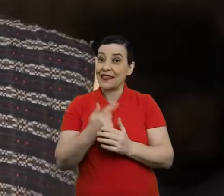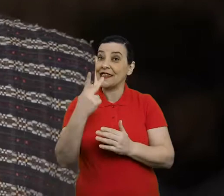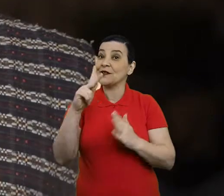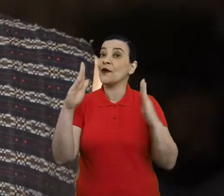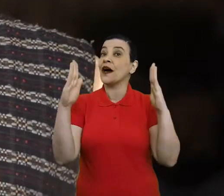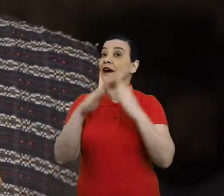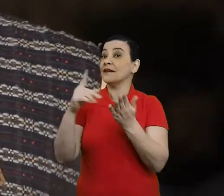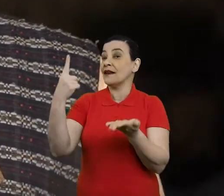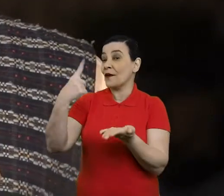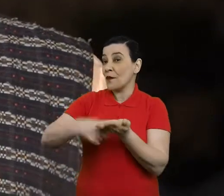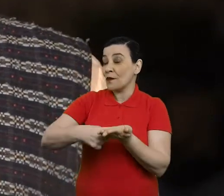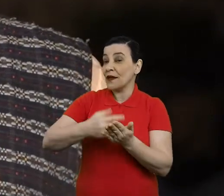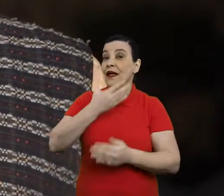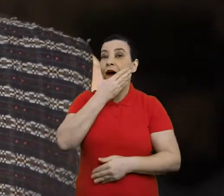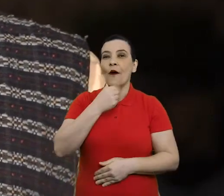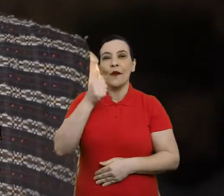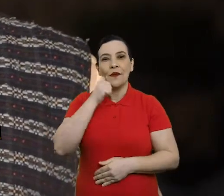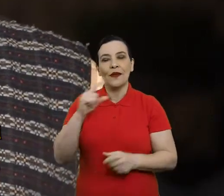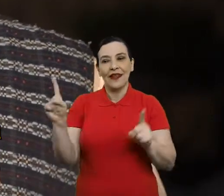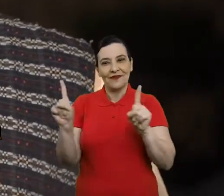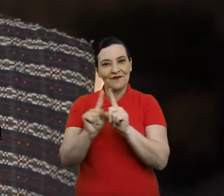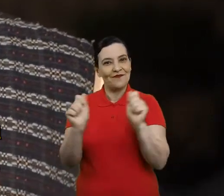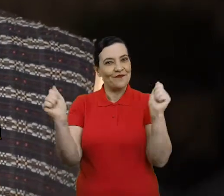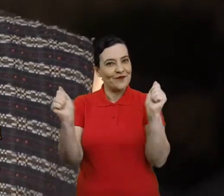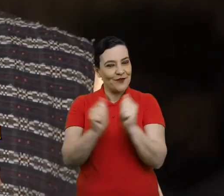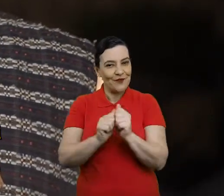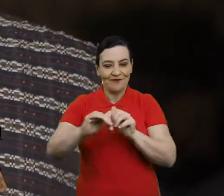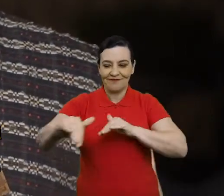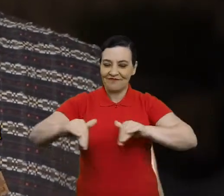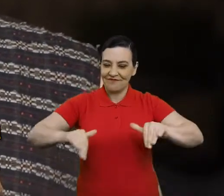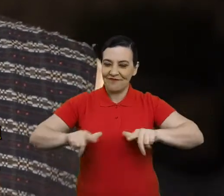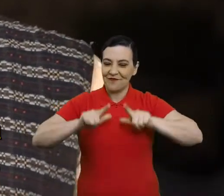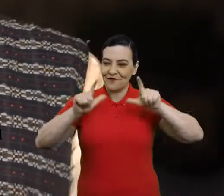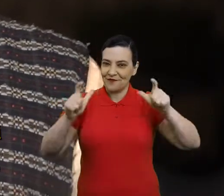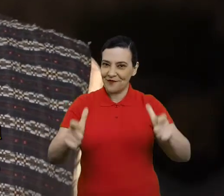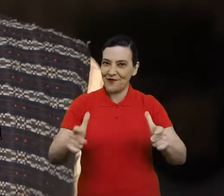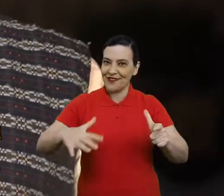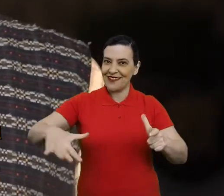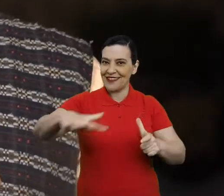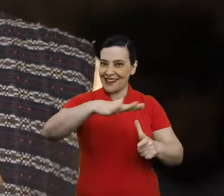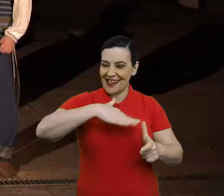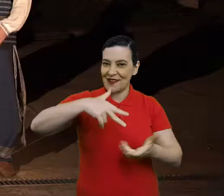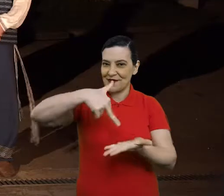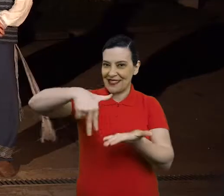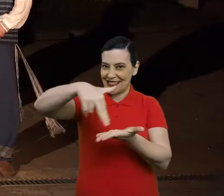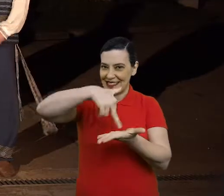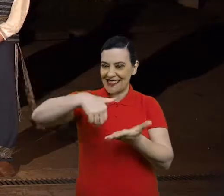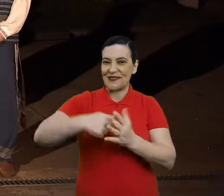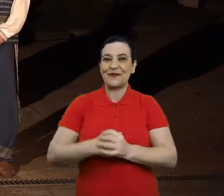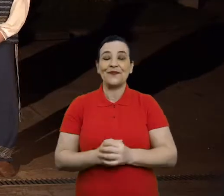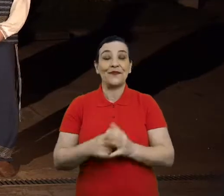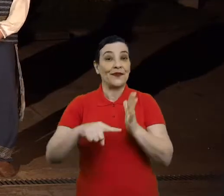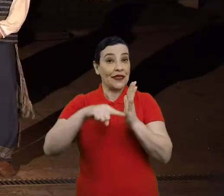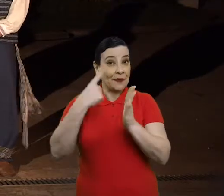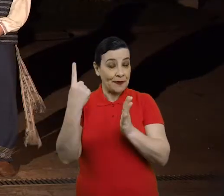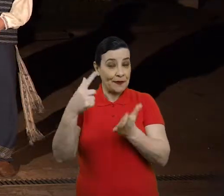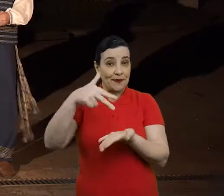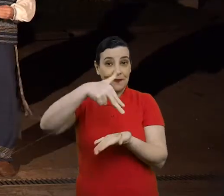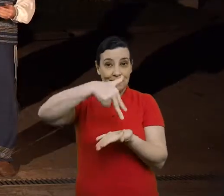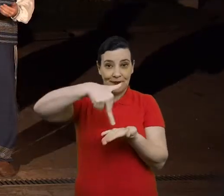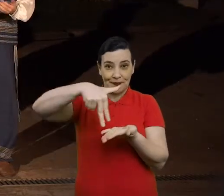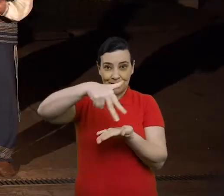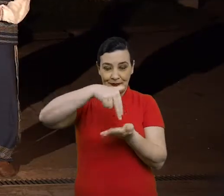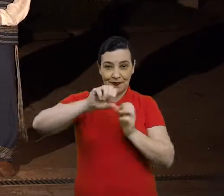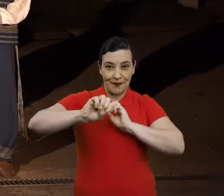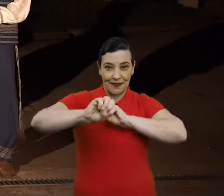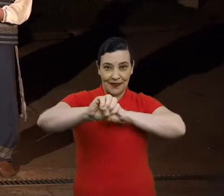parceiro em casa ou uma parceira, arrasta um pouquinho os móveis para o lado e vamos dançar um pouquinho. Eles estão no Jardim do Museu. Então, para a primeira dança que nós